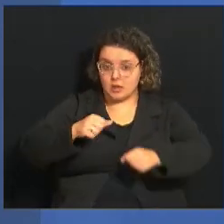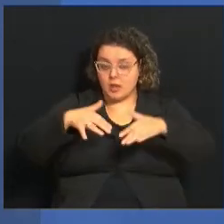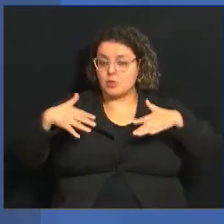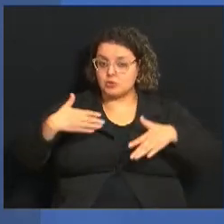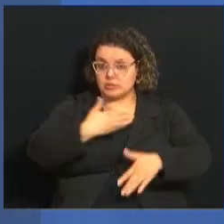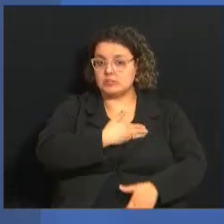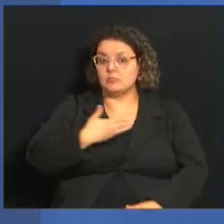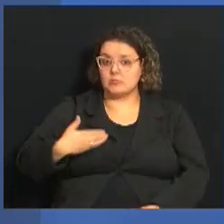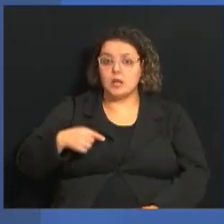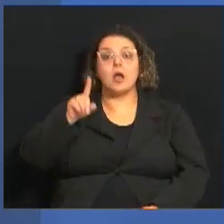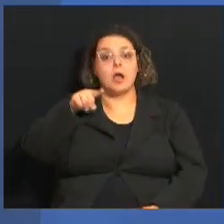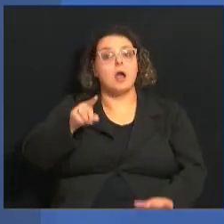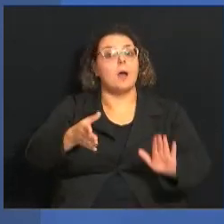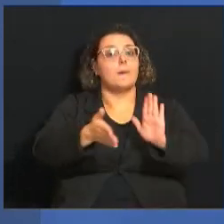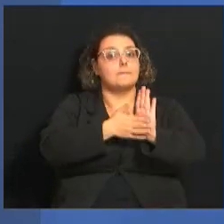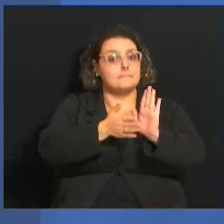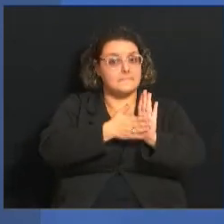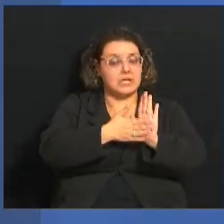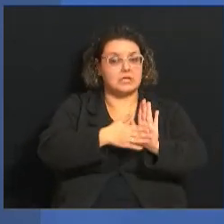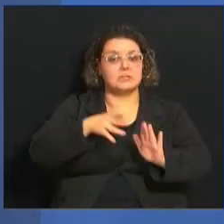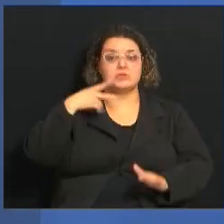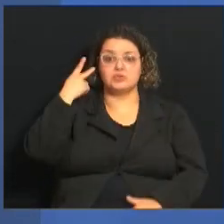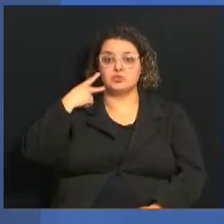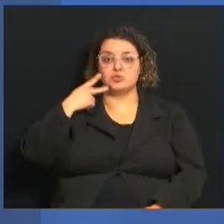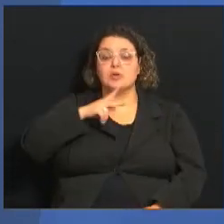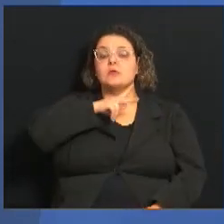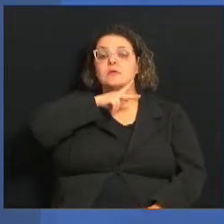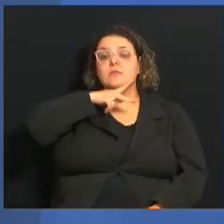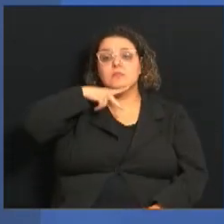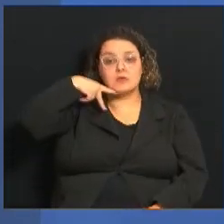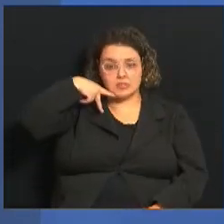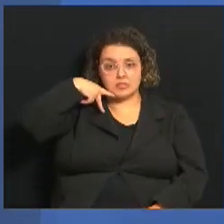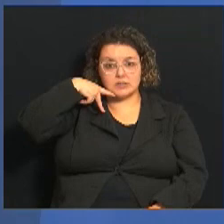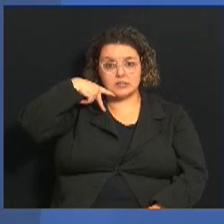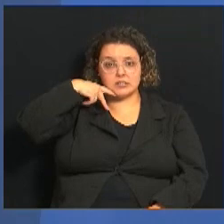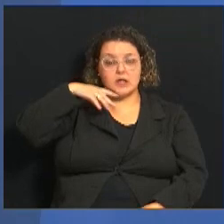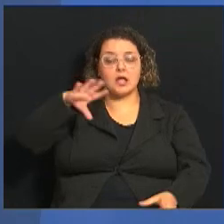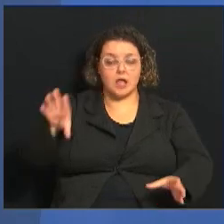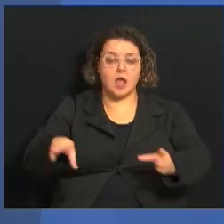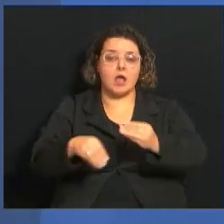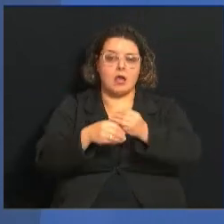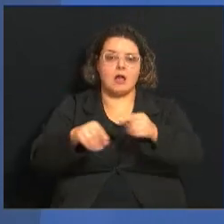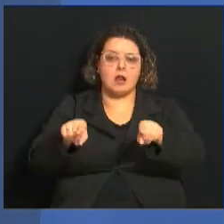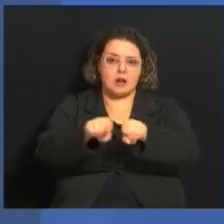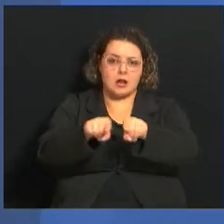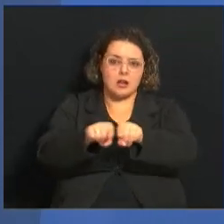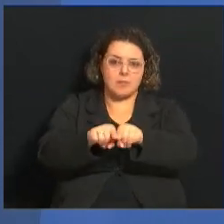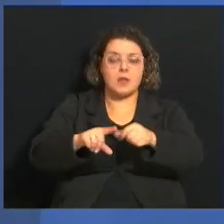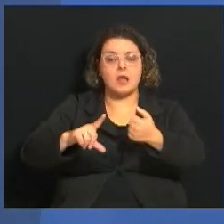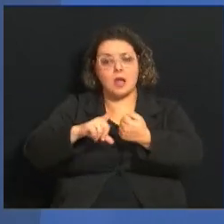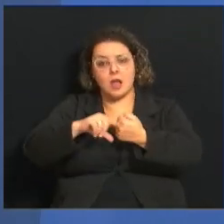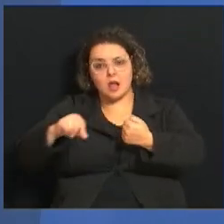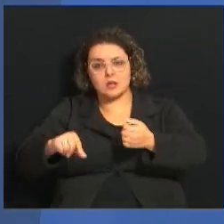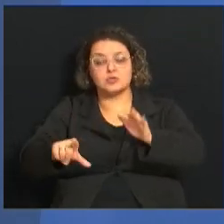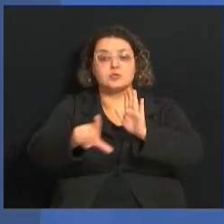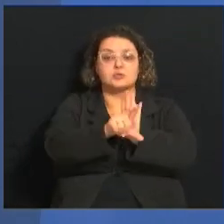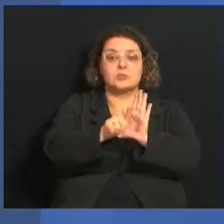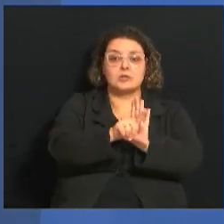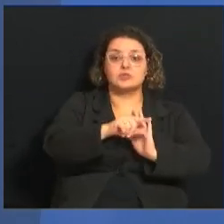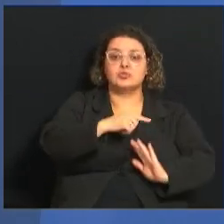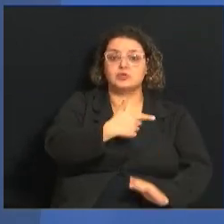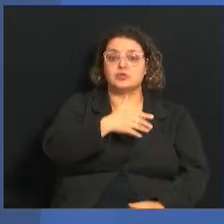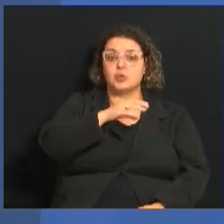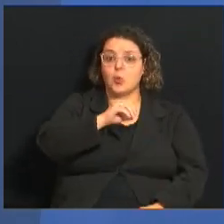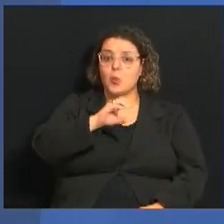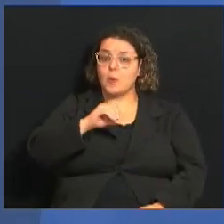Essa proposta é de autoria do vereador Permínio Monteiro, que acrescenta também artigos a uma lei de 2001 que